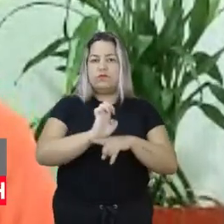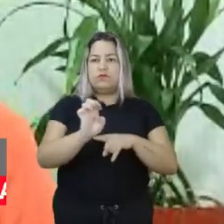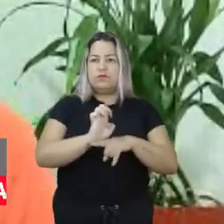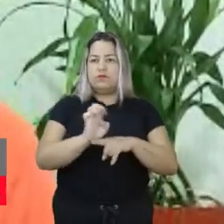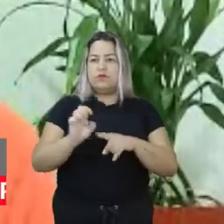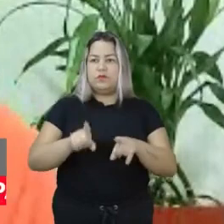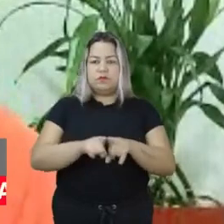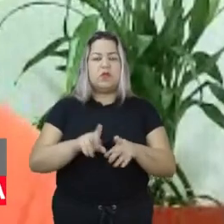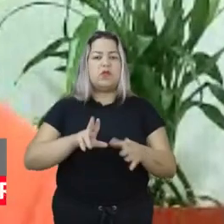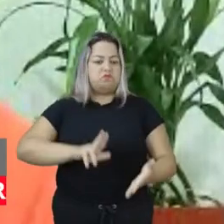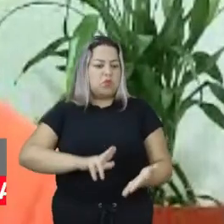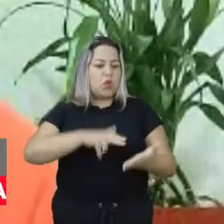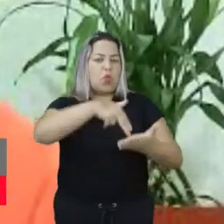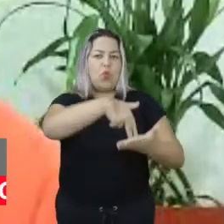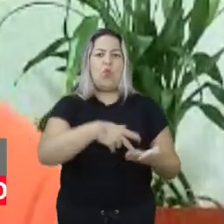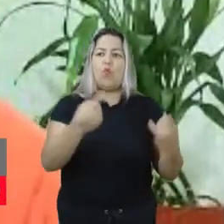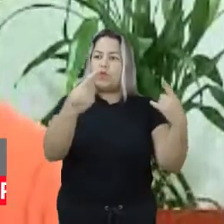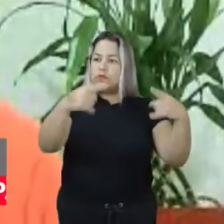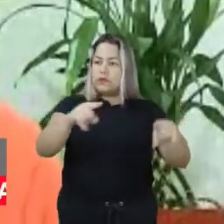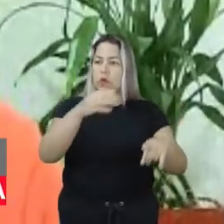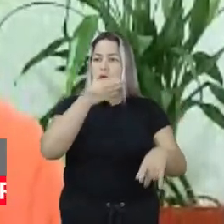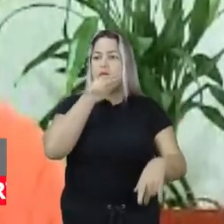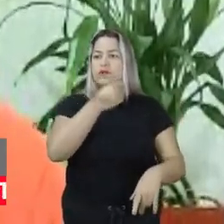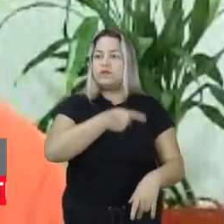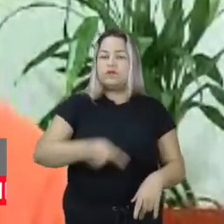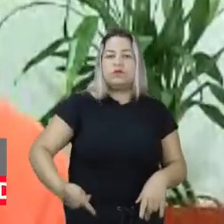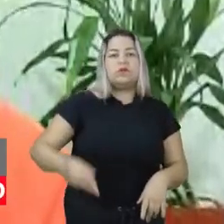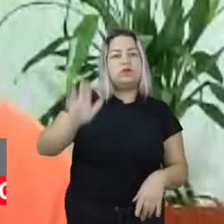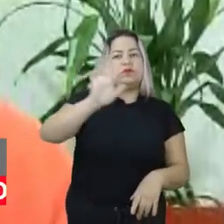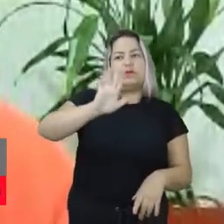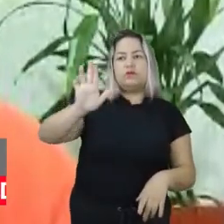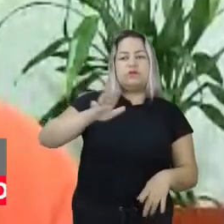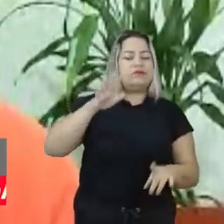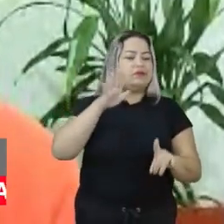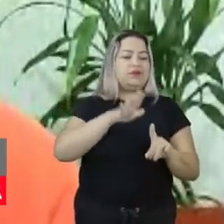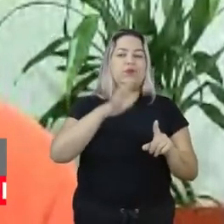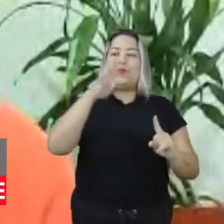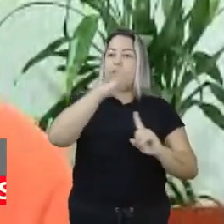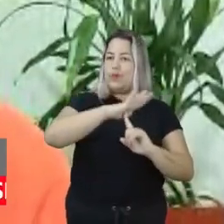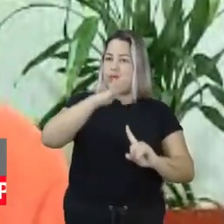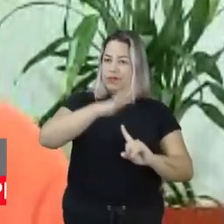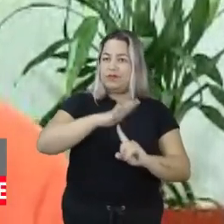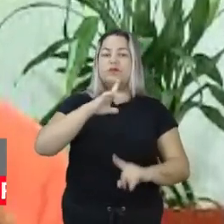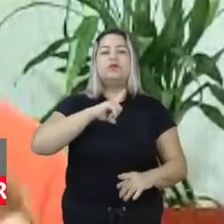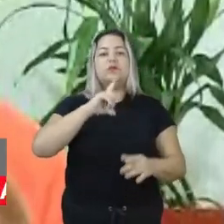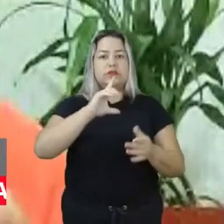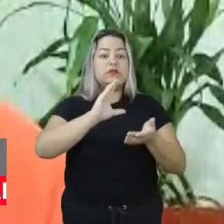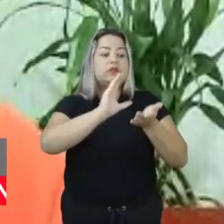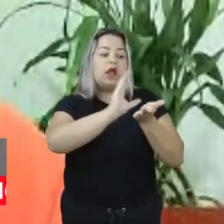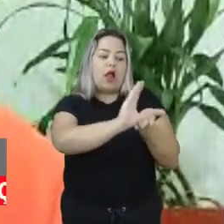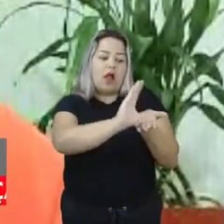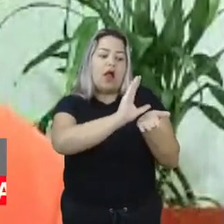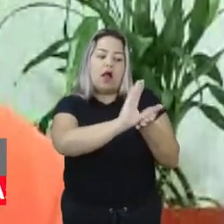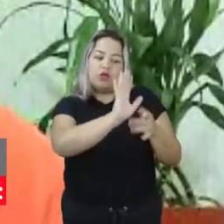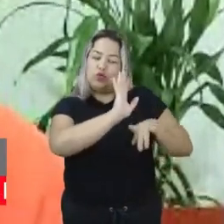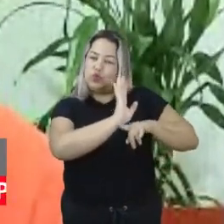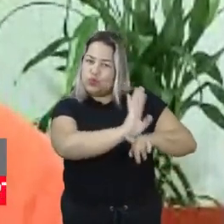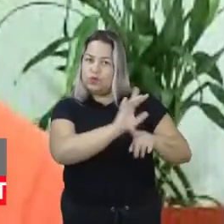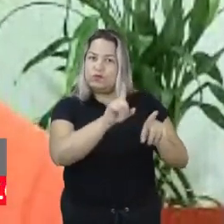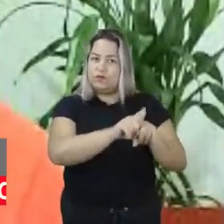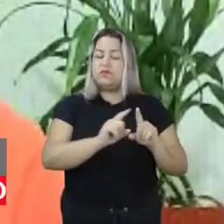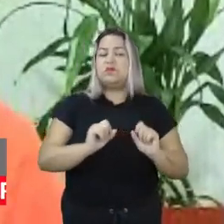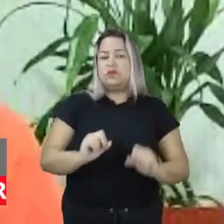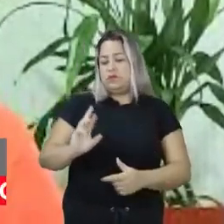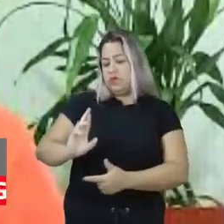posiciona latentemente contra o presidente Lula, mas nada disso afetou que o Paraná recebesse recurso. Estamos muito bem representados no